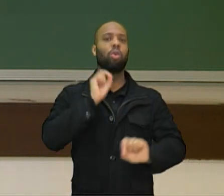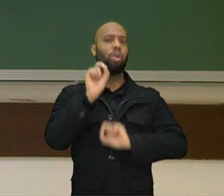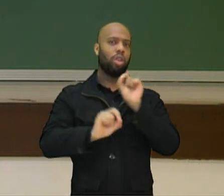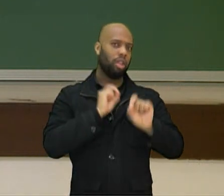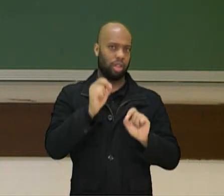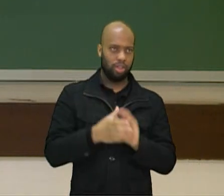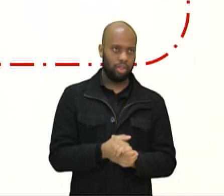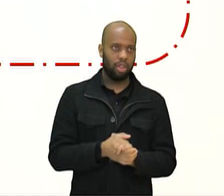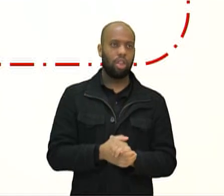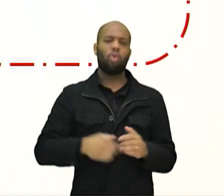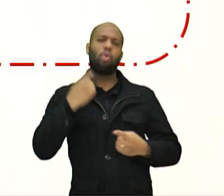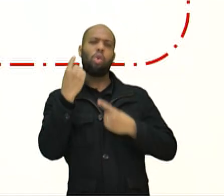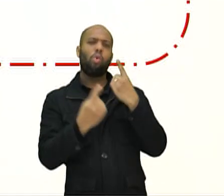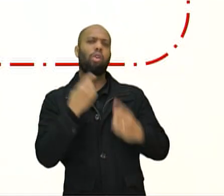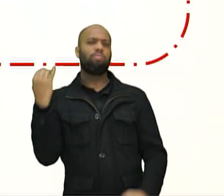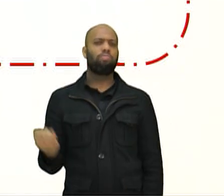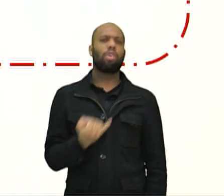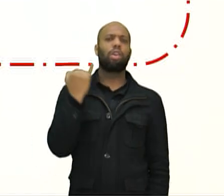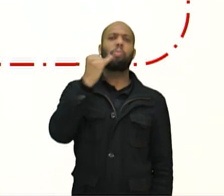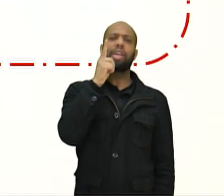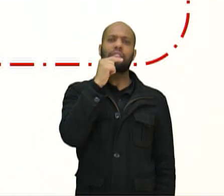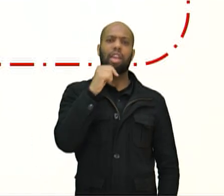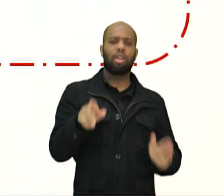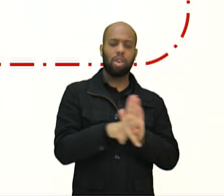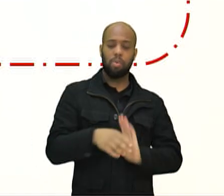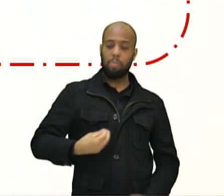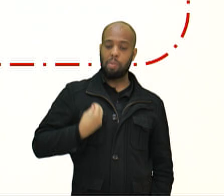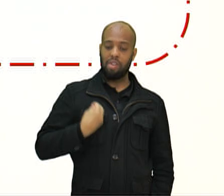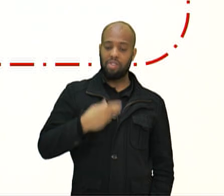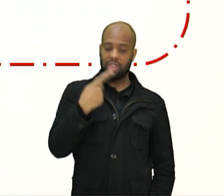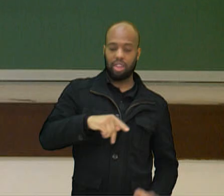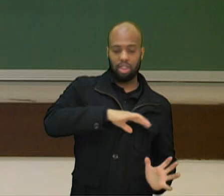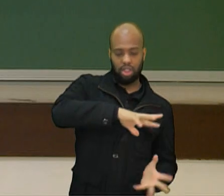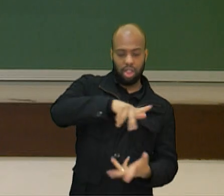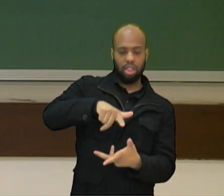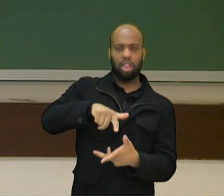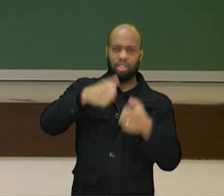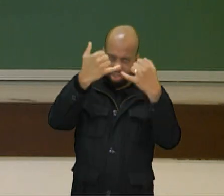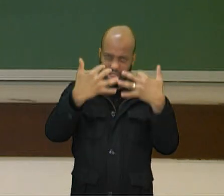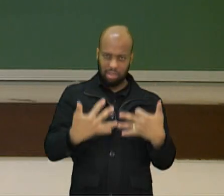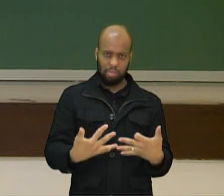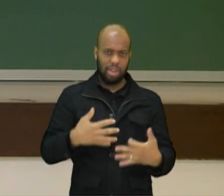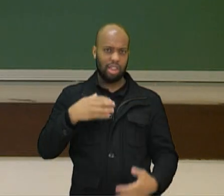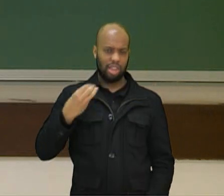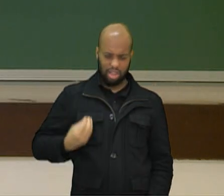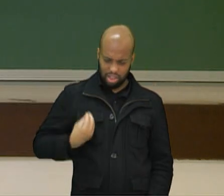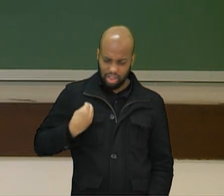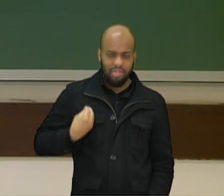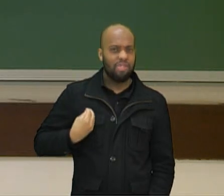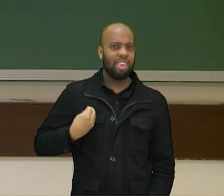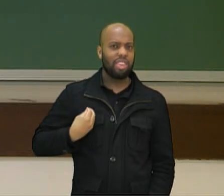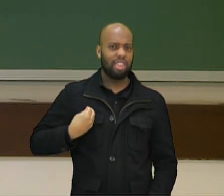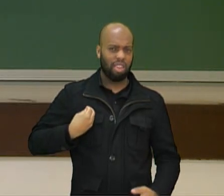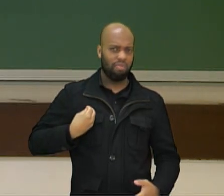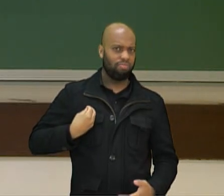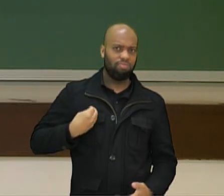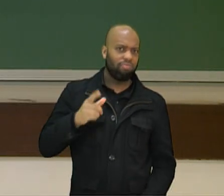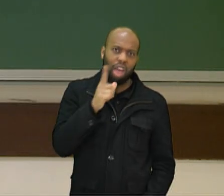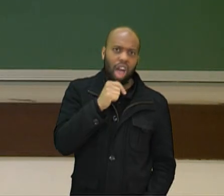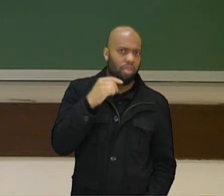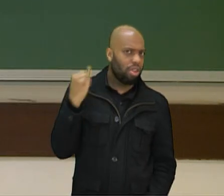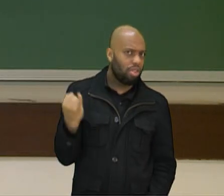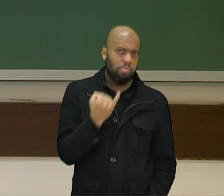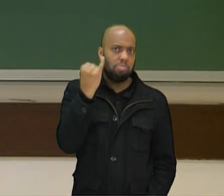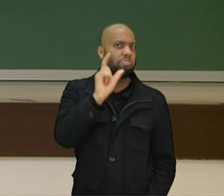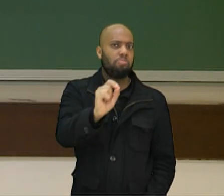ó. Qual é a importância da água para a vida na Terra? Descreva qual é a importância da água de acordo com a sua percepção